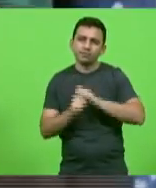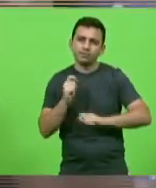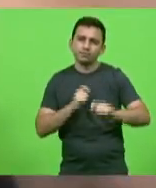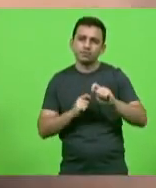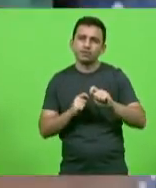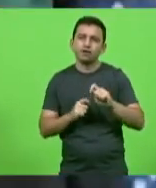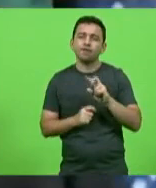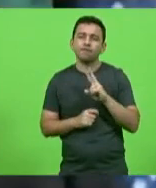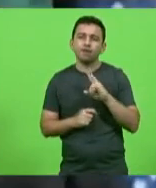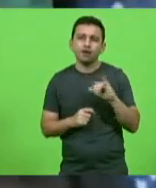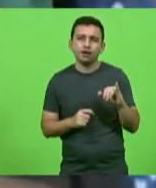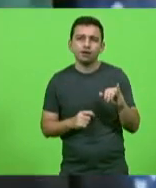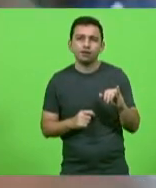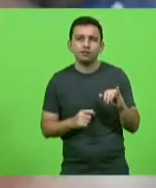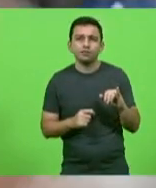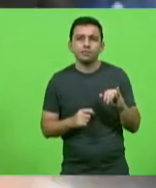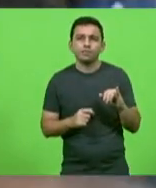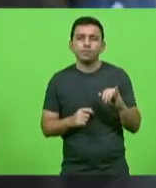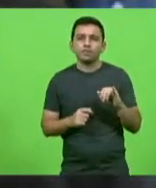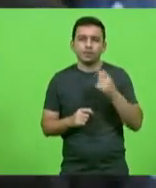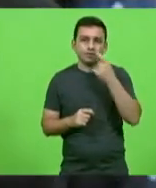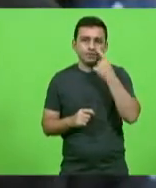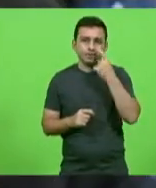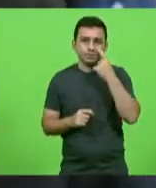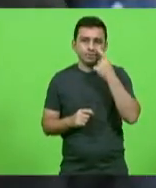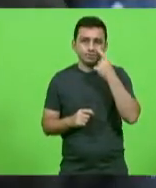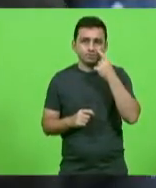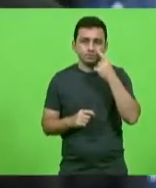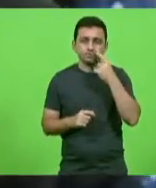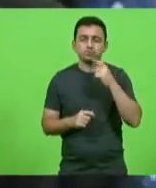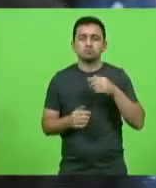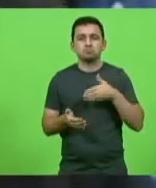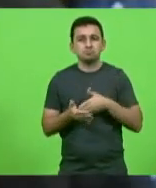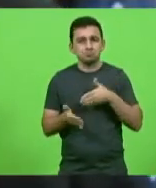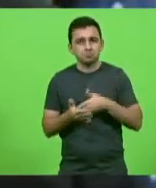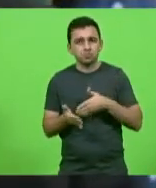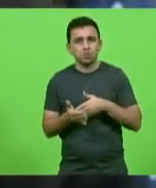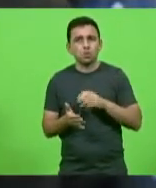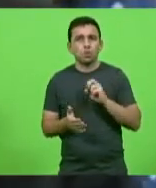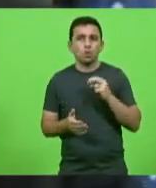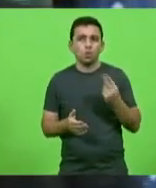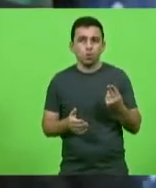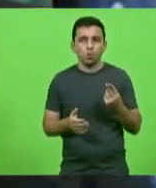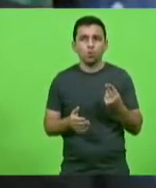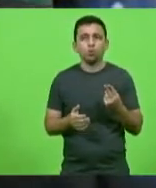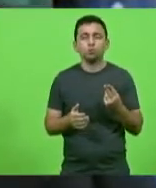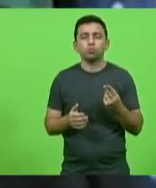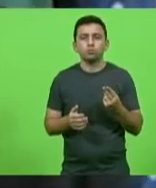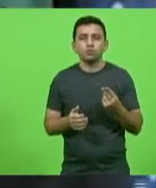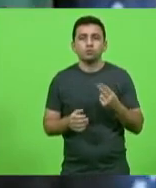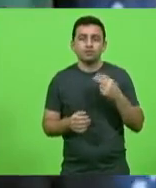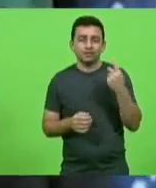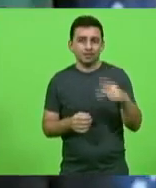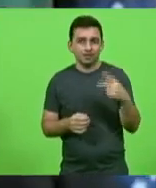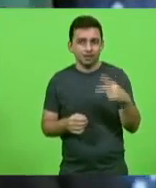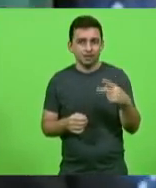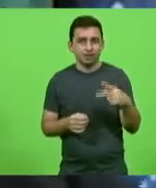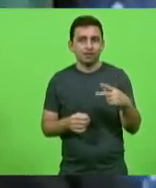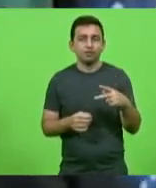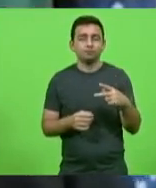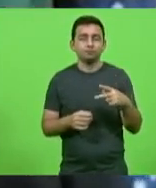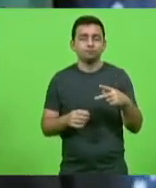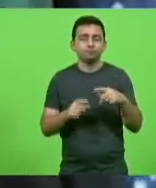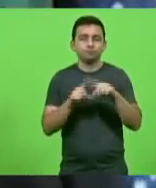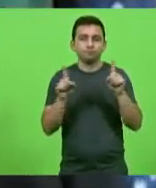consideradas as circunstâncias partes inclusão de imitar ou condicionar a ação do agente público